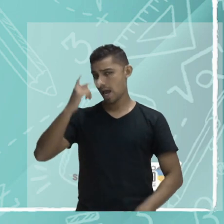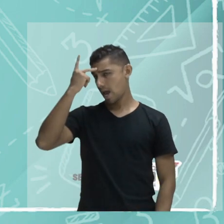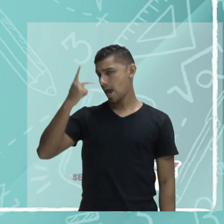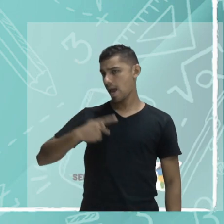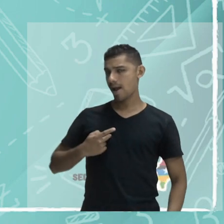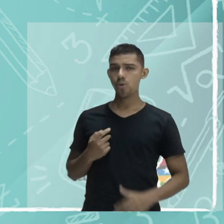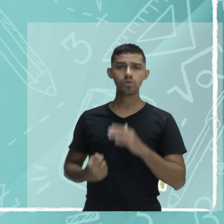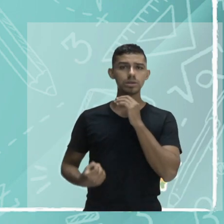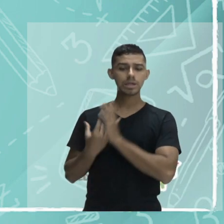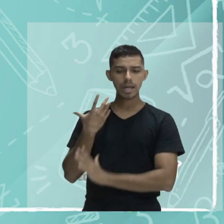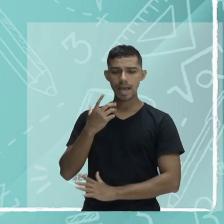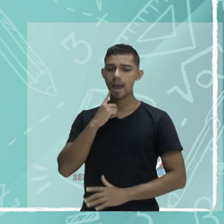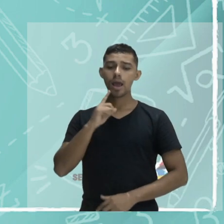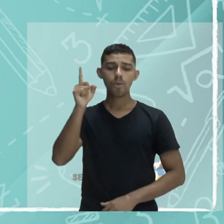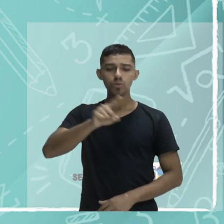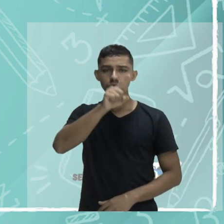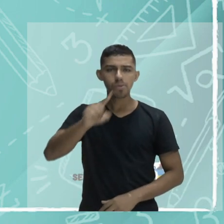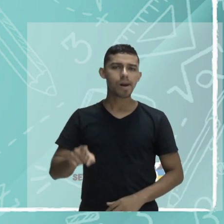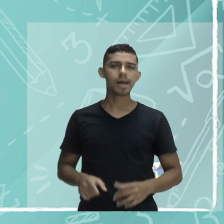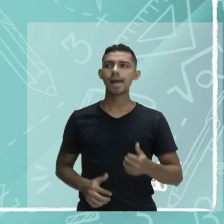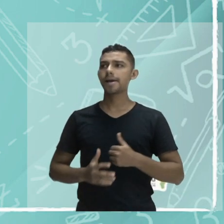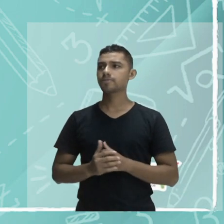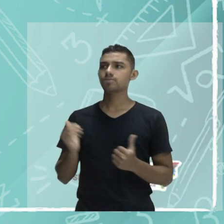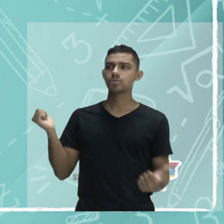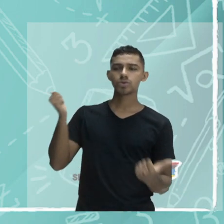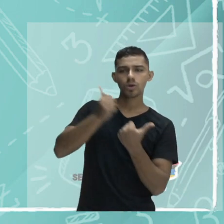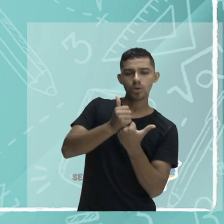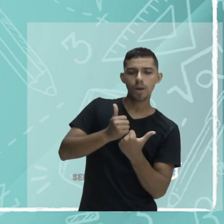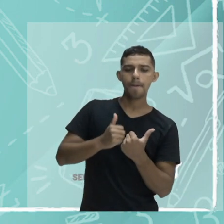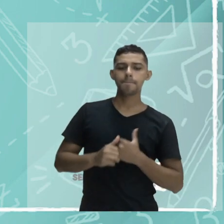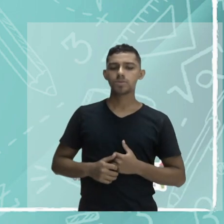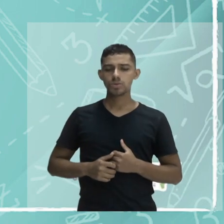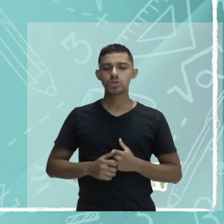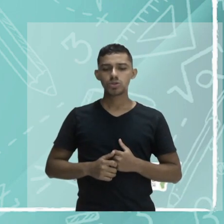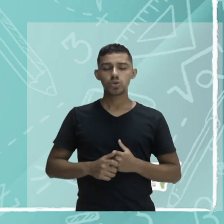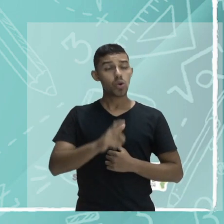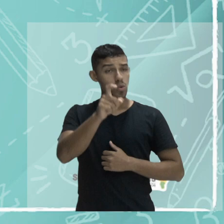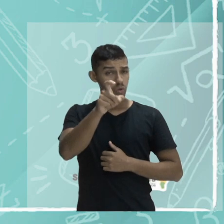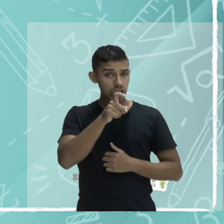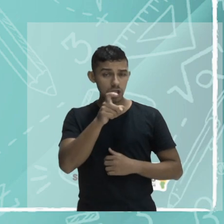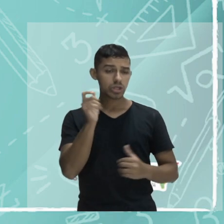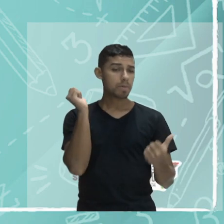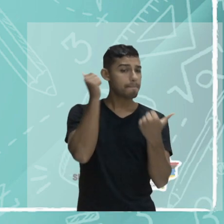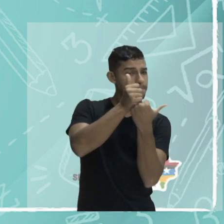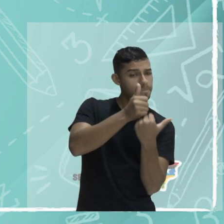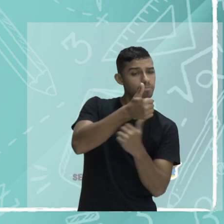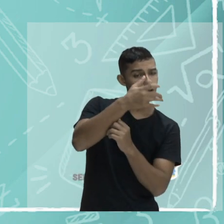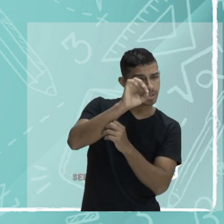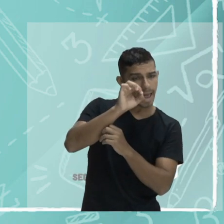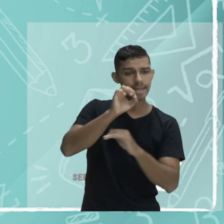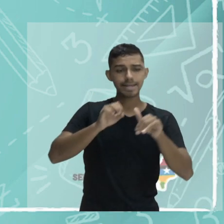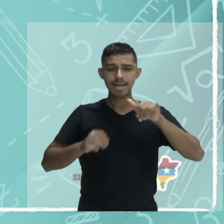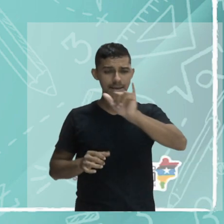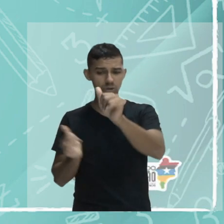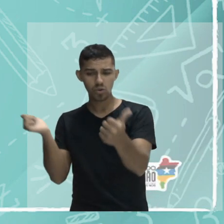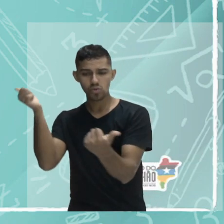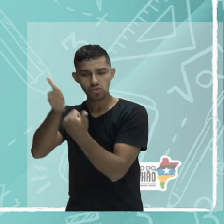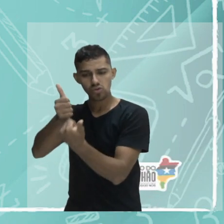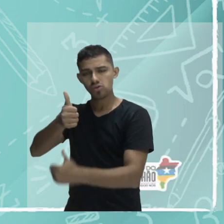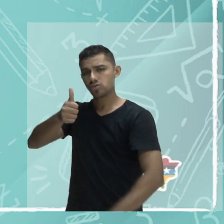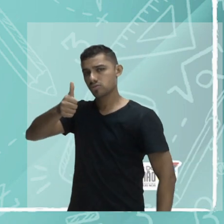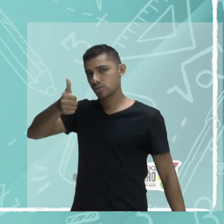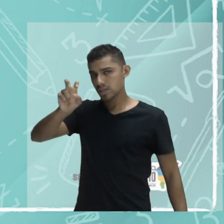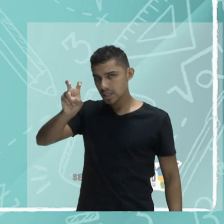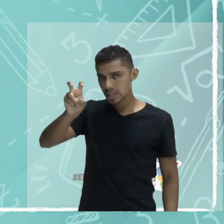gente criou, e multipliquei, substituí o x por 10. Ó. Então, o cara que comprou